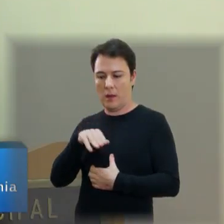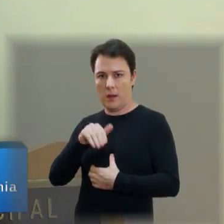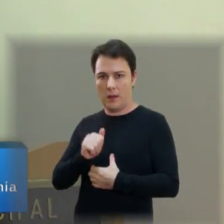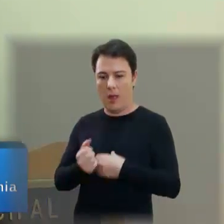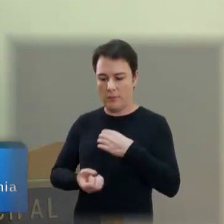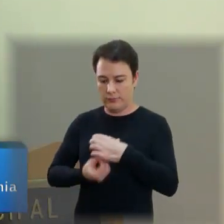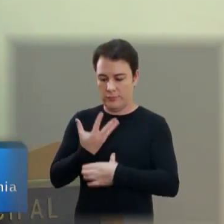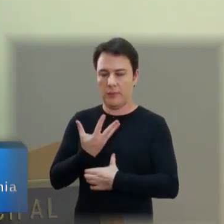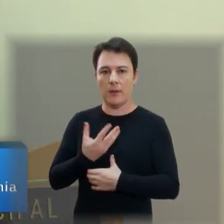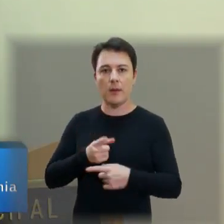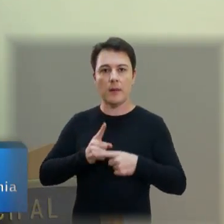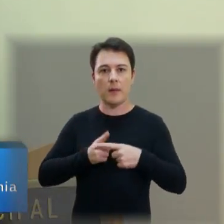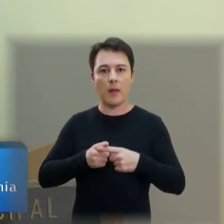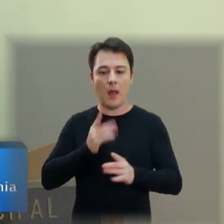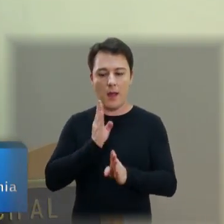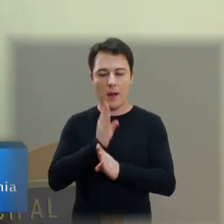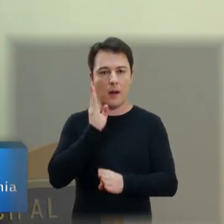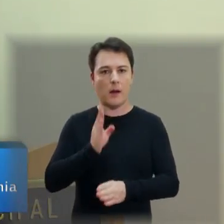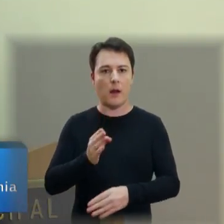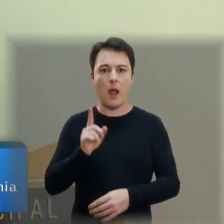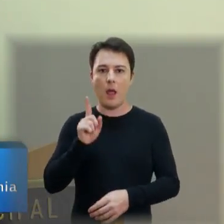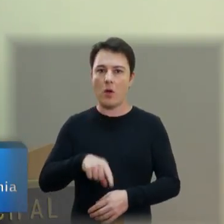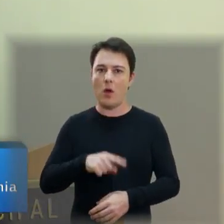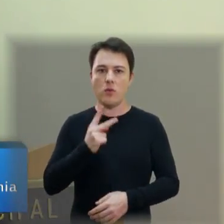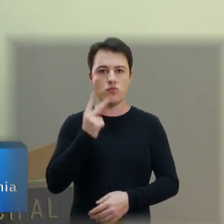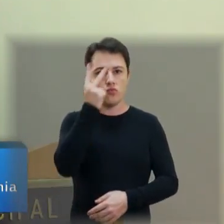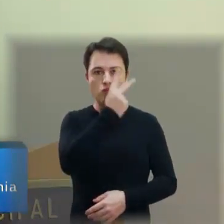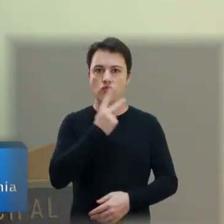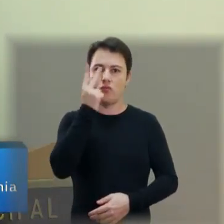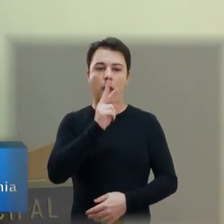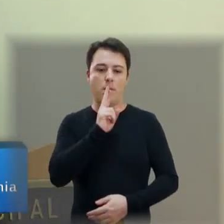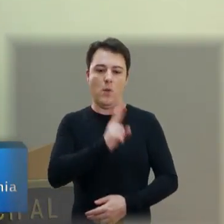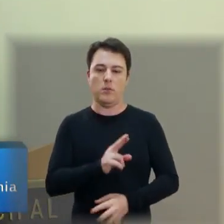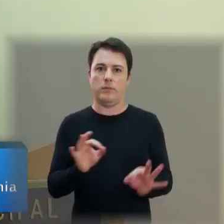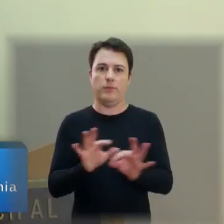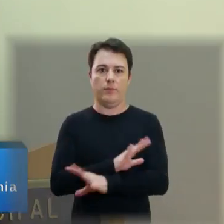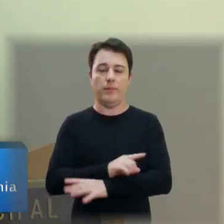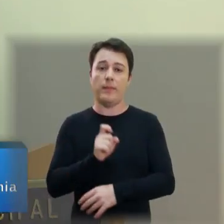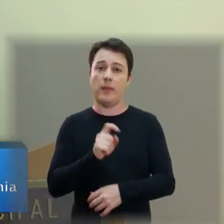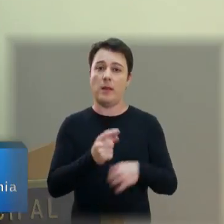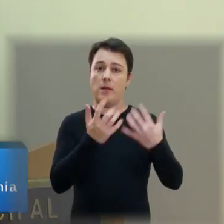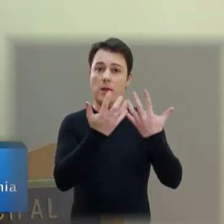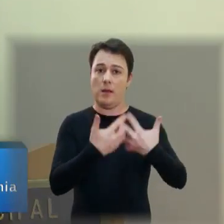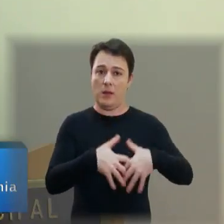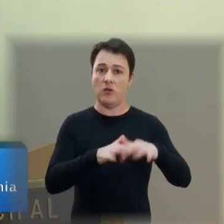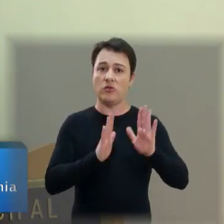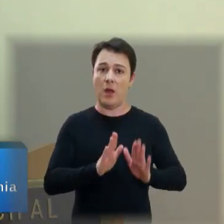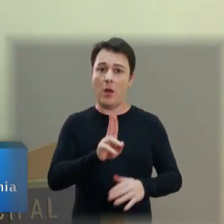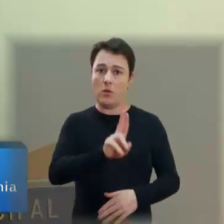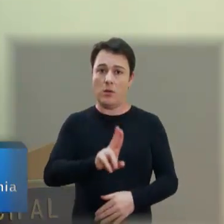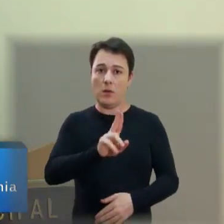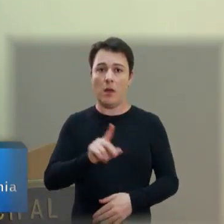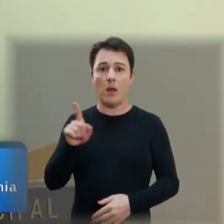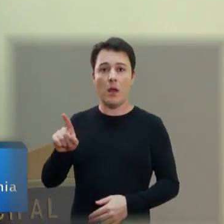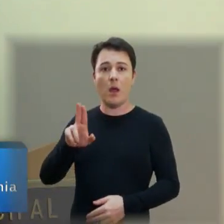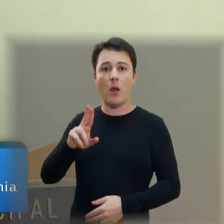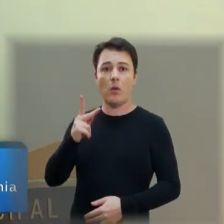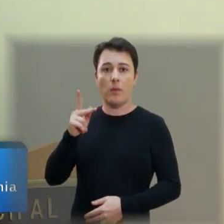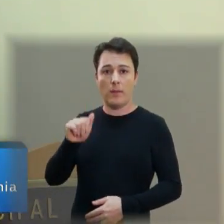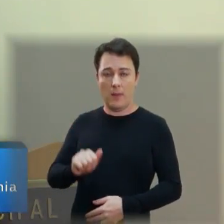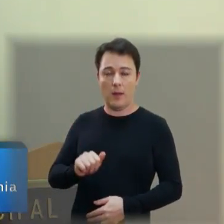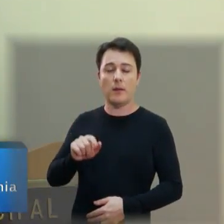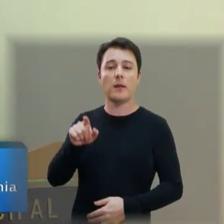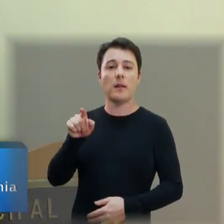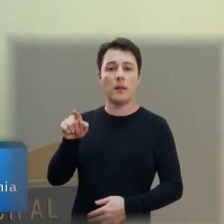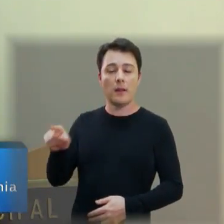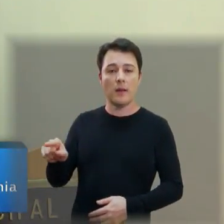assim permite o diagnóstico em apenas 2 horas. Esse equipamento está sendo utilizado na UPA da Vila Xavier